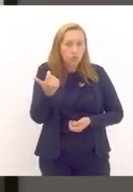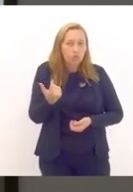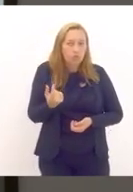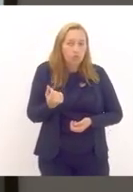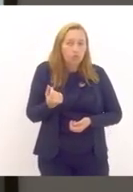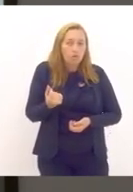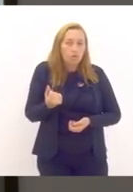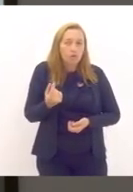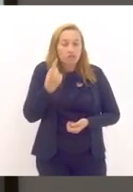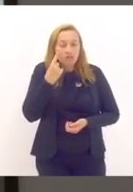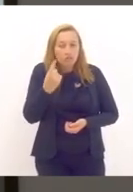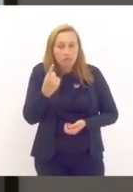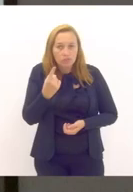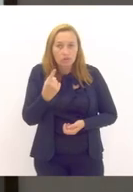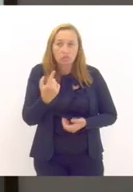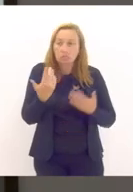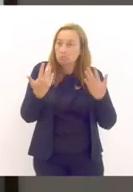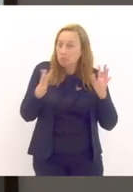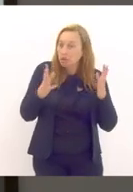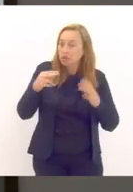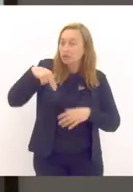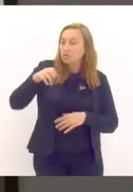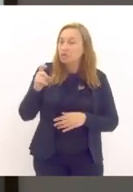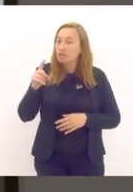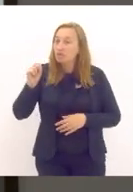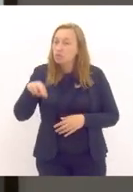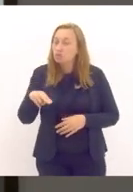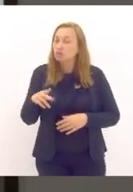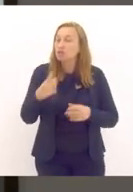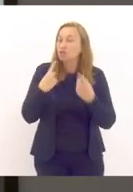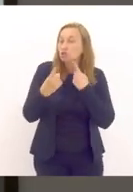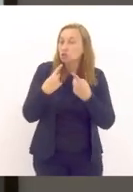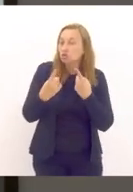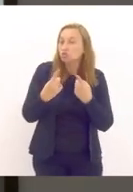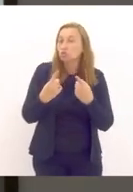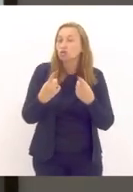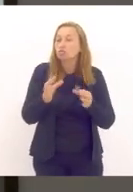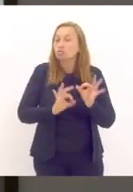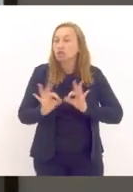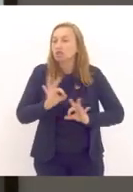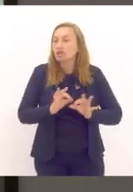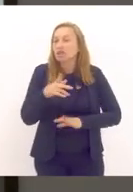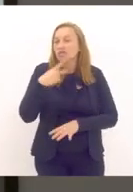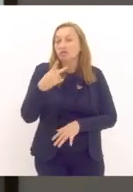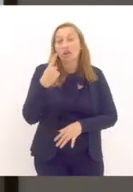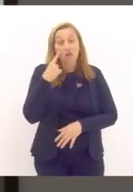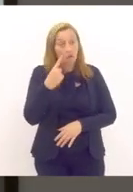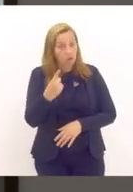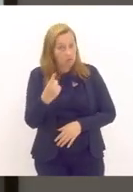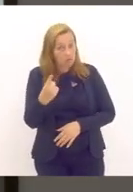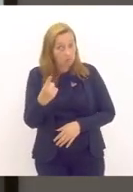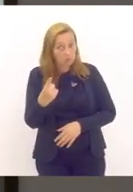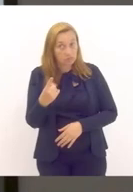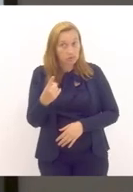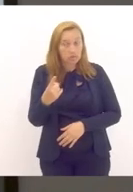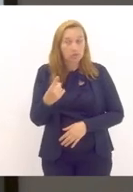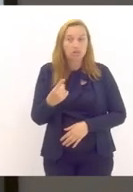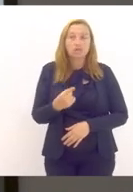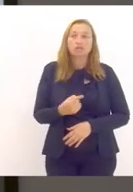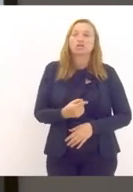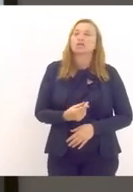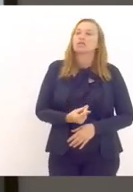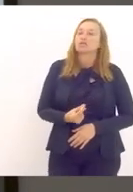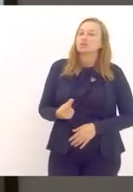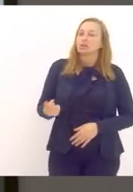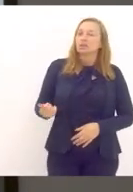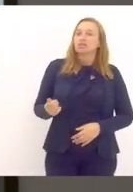algo. E aqui fica meu parabéns para o Nelson, quando ele faz a discussão do plano, ele fala, olha só, parte da saída para o estado do